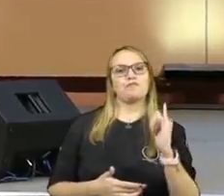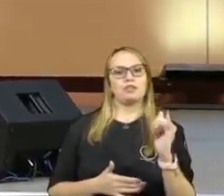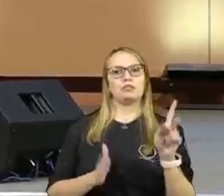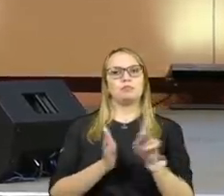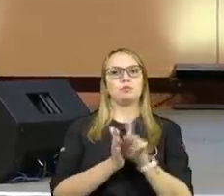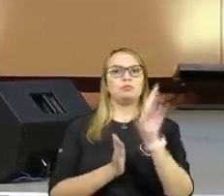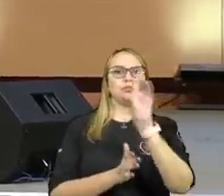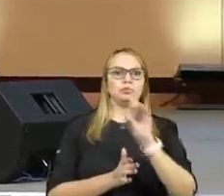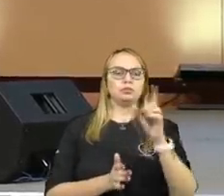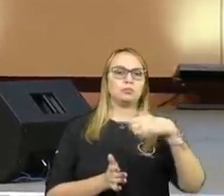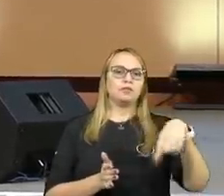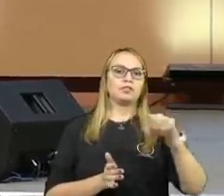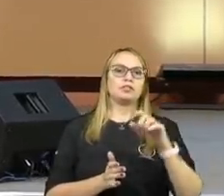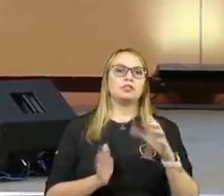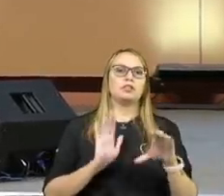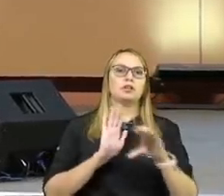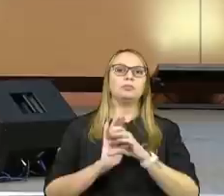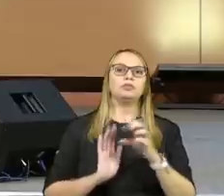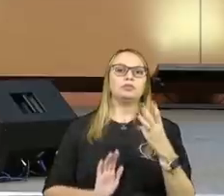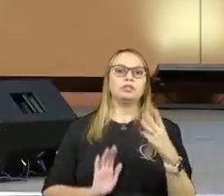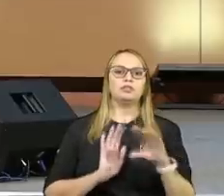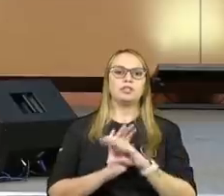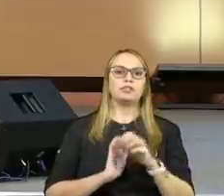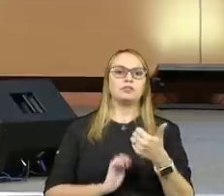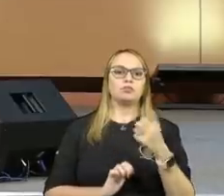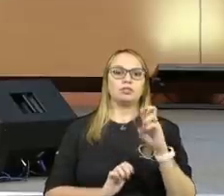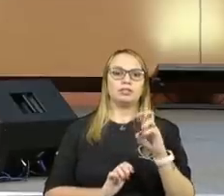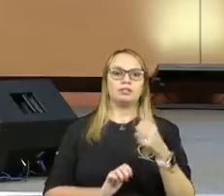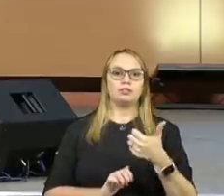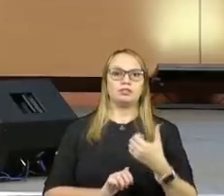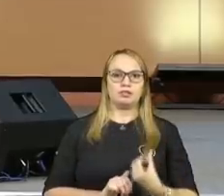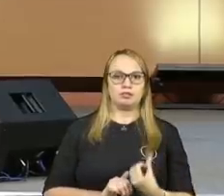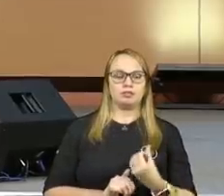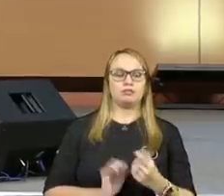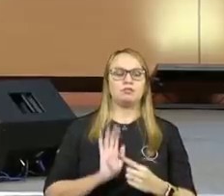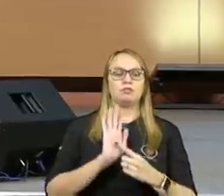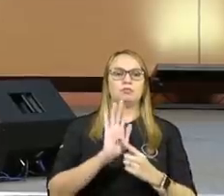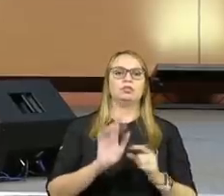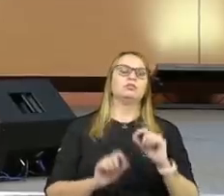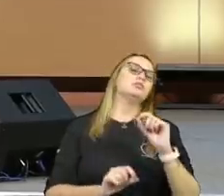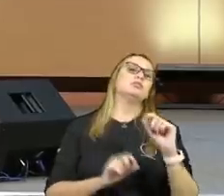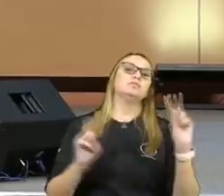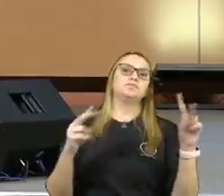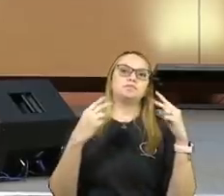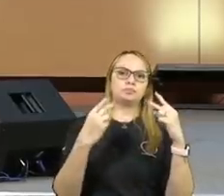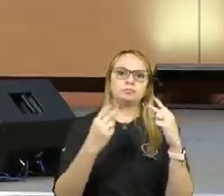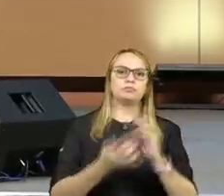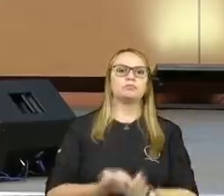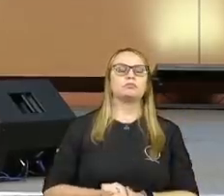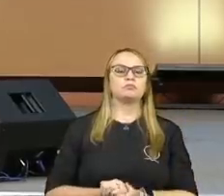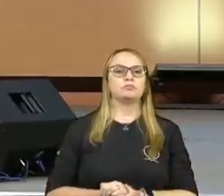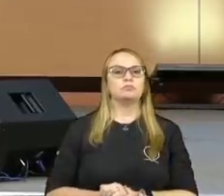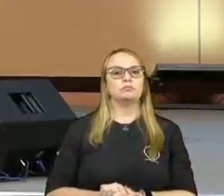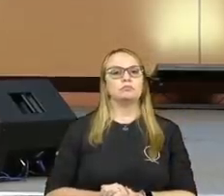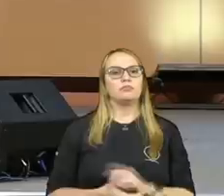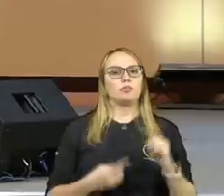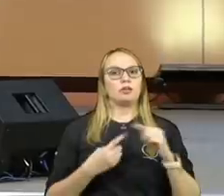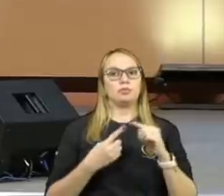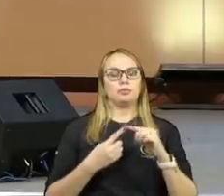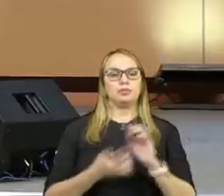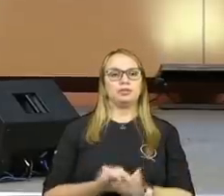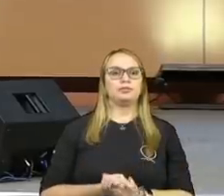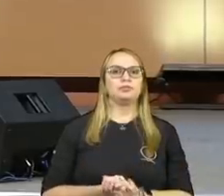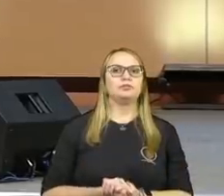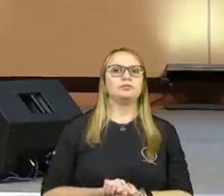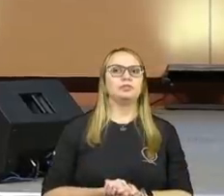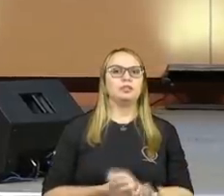você. Capítulo 3, versículo 15 e 16. Escute, aqui está a primeira. E quando